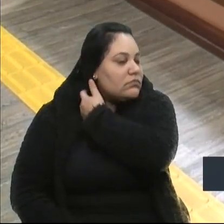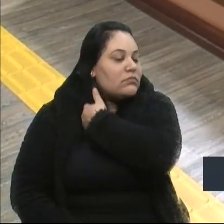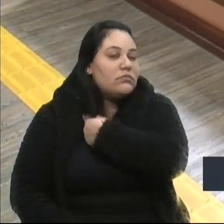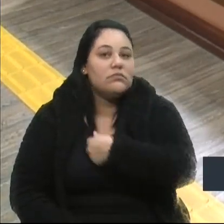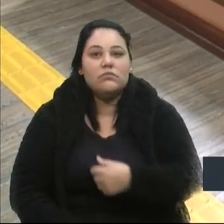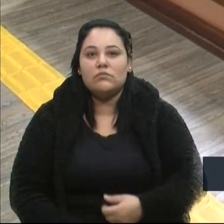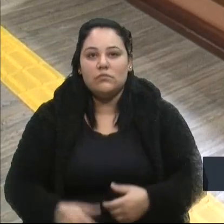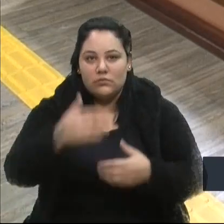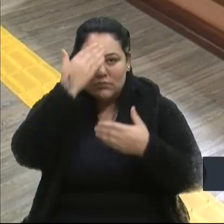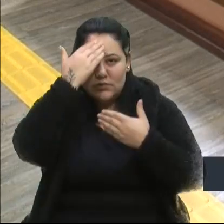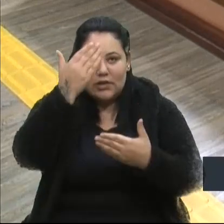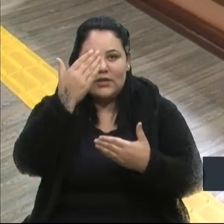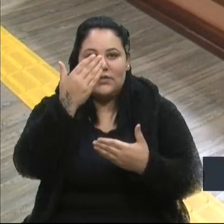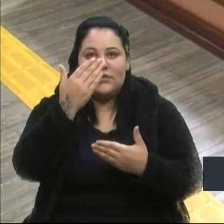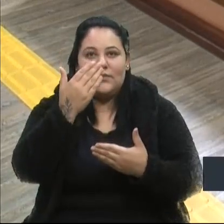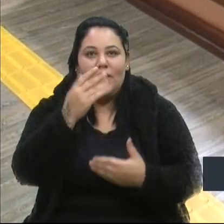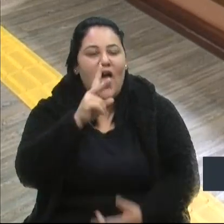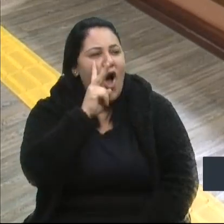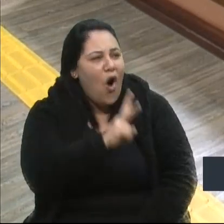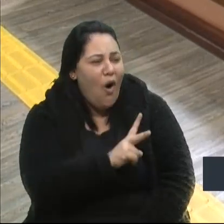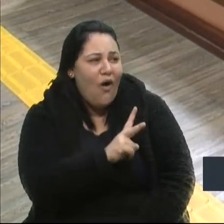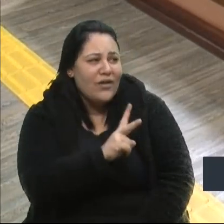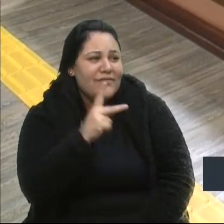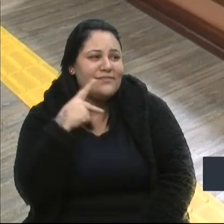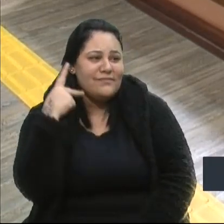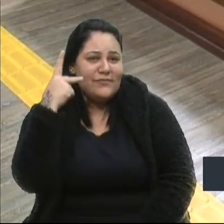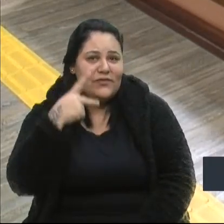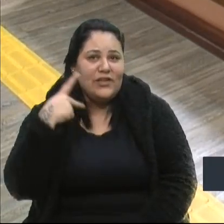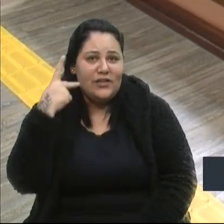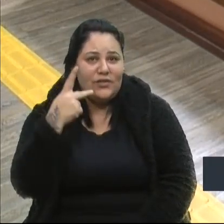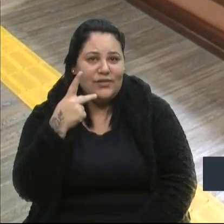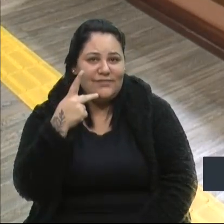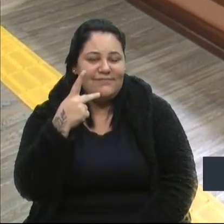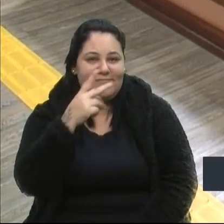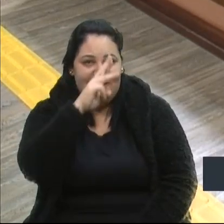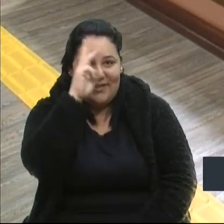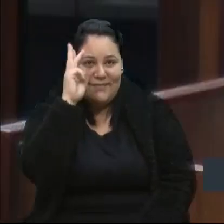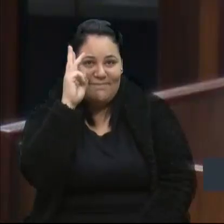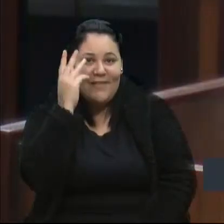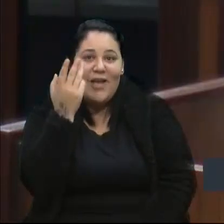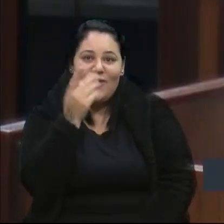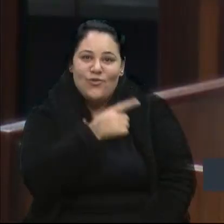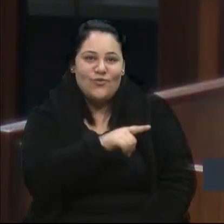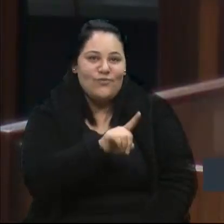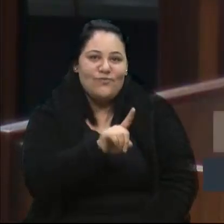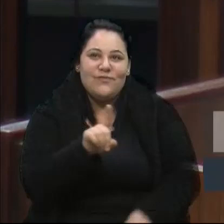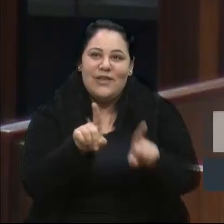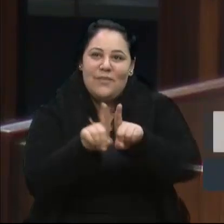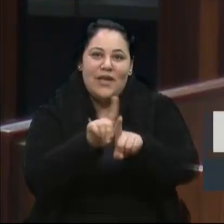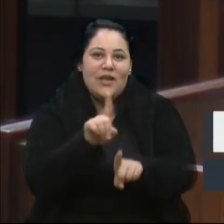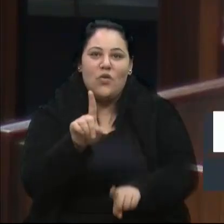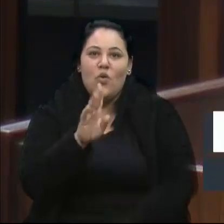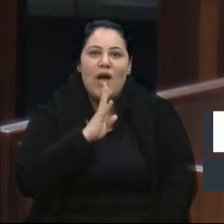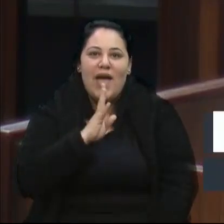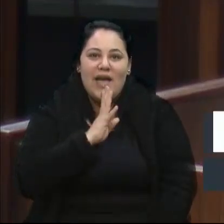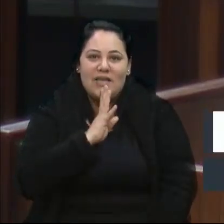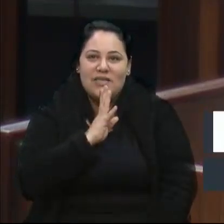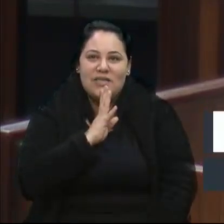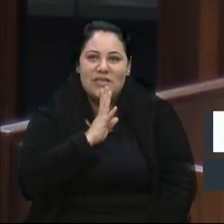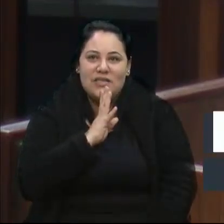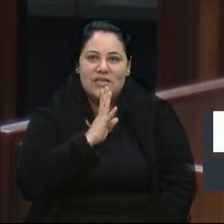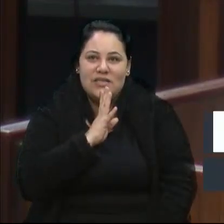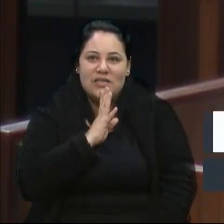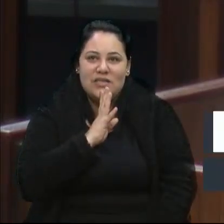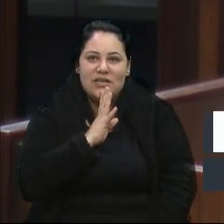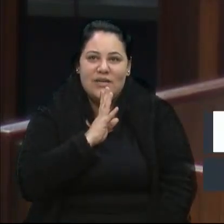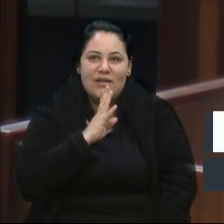Obrigado, senhor presidente. Olha, vereador Valim, o senhor também não conhece a minha história, tá? E se foi direcionado a mim, berço de ouro, para